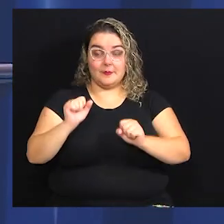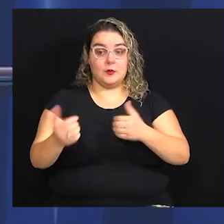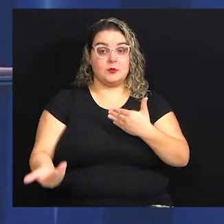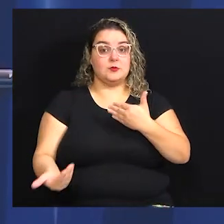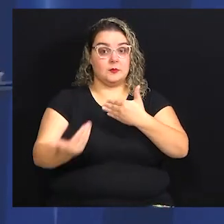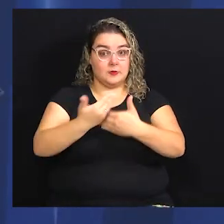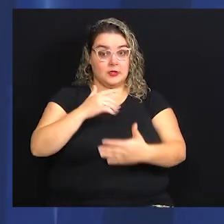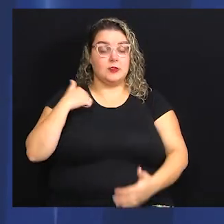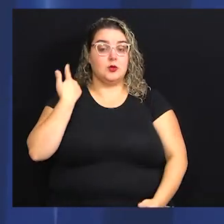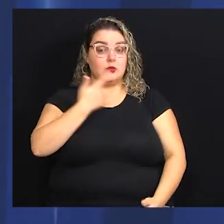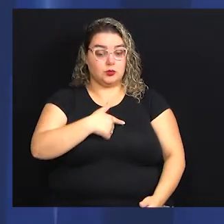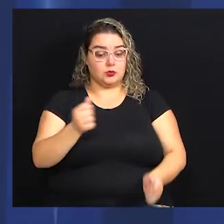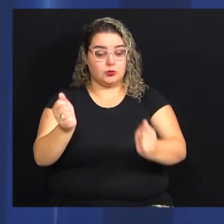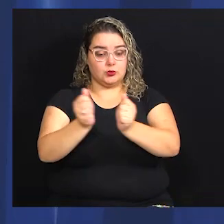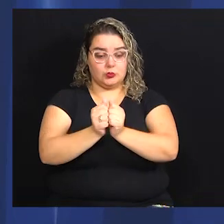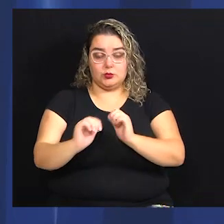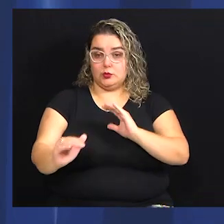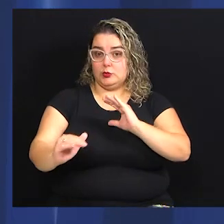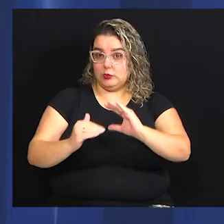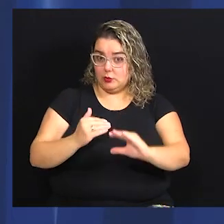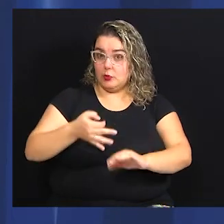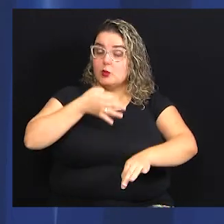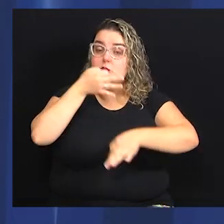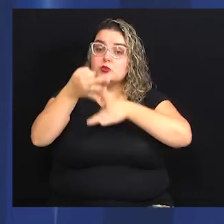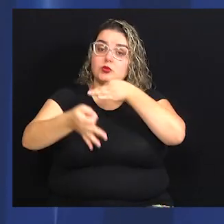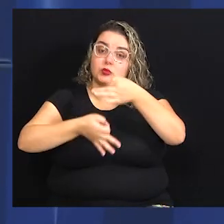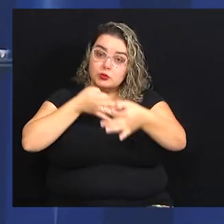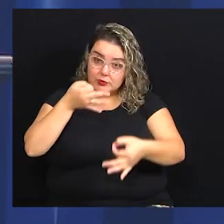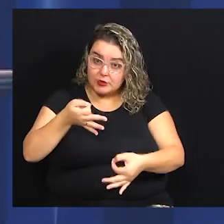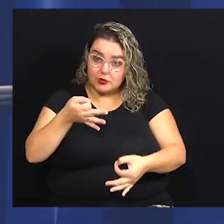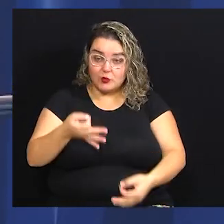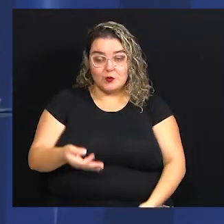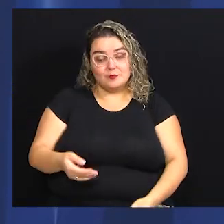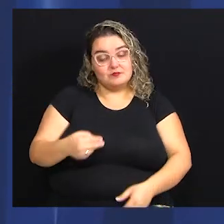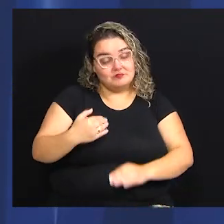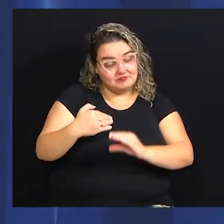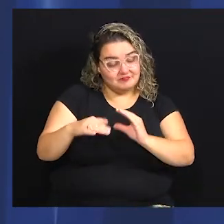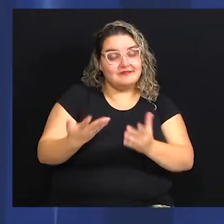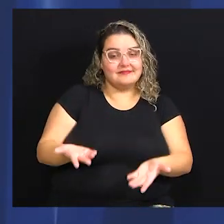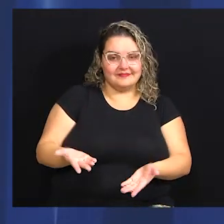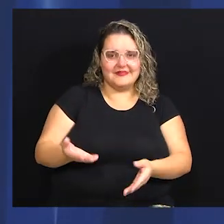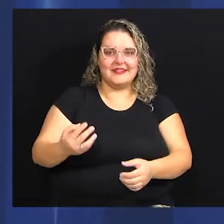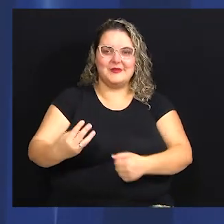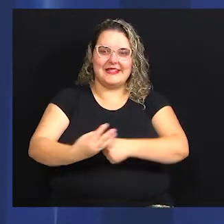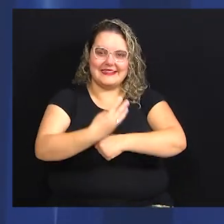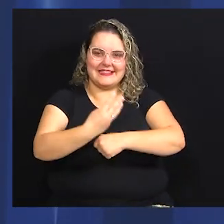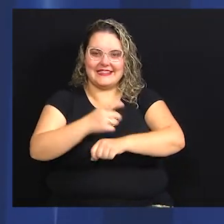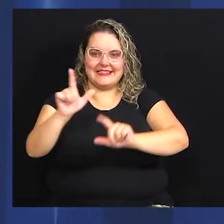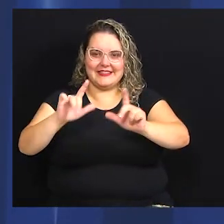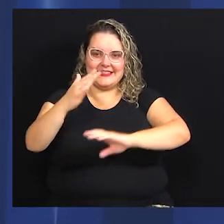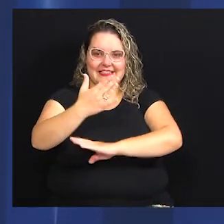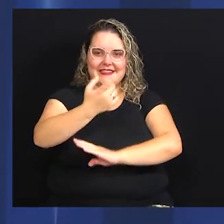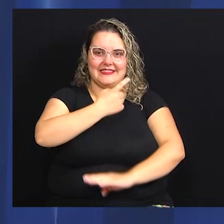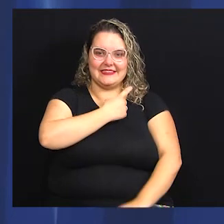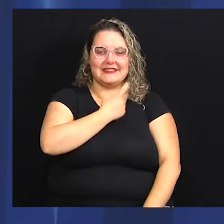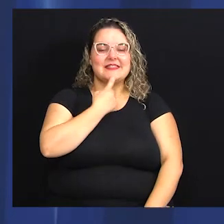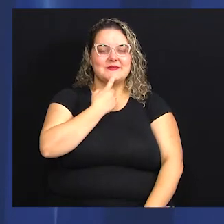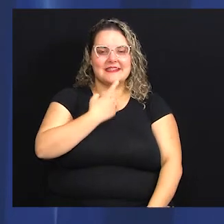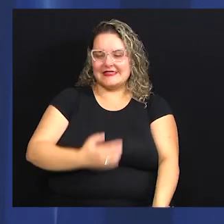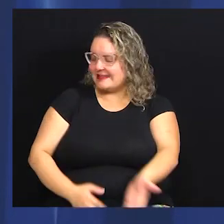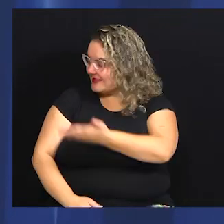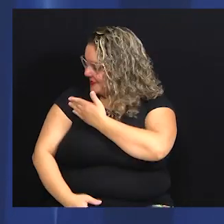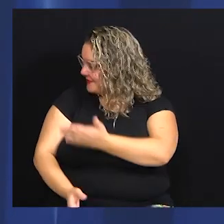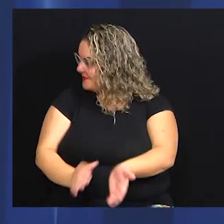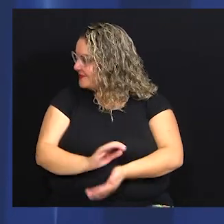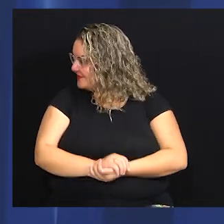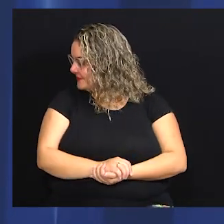pode participar com a gente mandando a sua sugestão ou a sua opinião pelo WhatsApp da TV Câmara Campinas. O número aparece aqui,